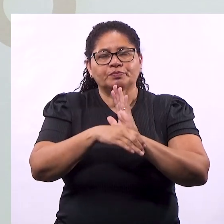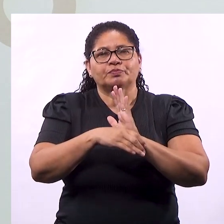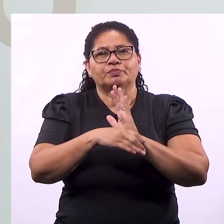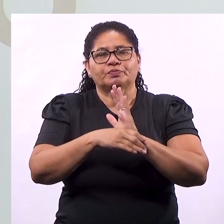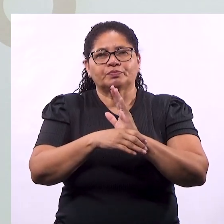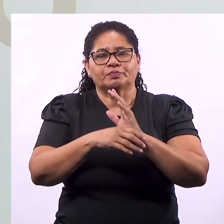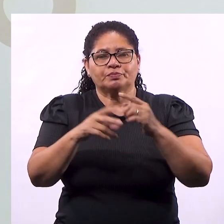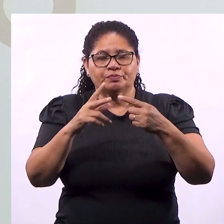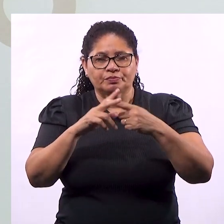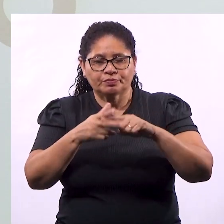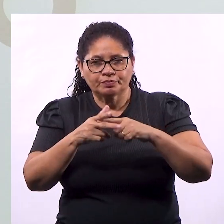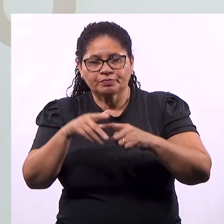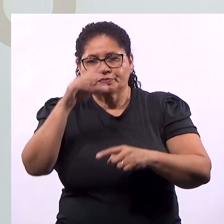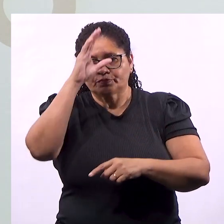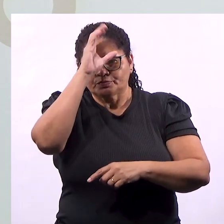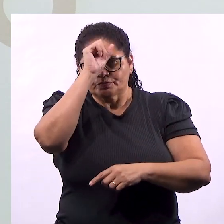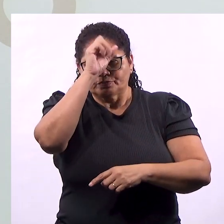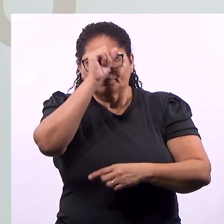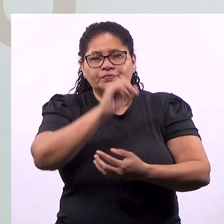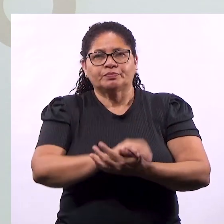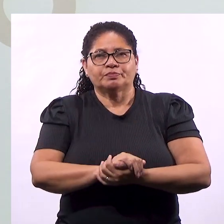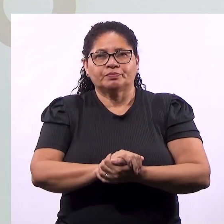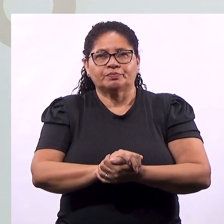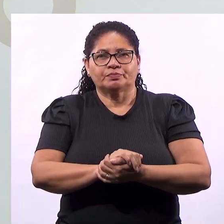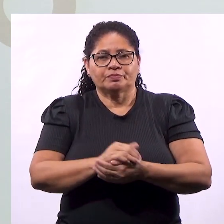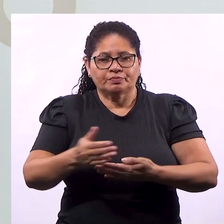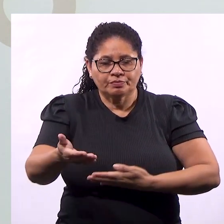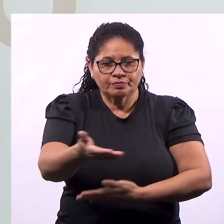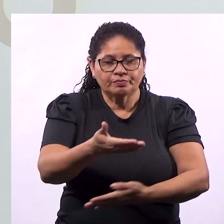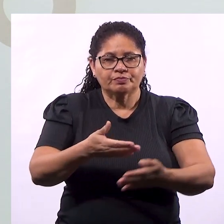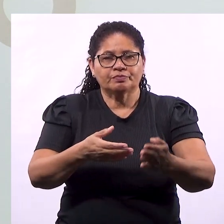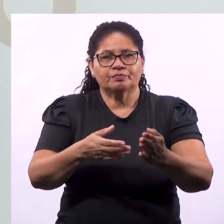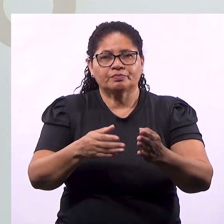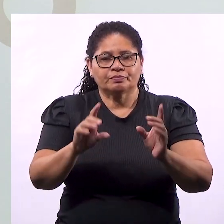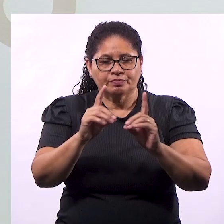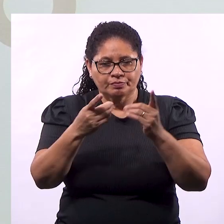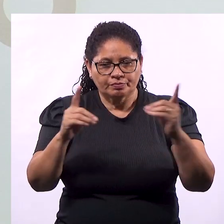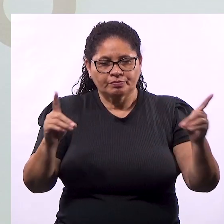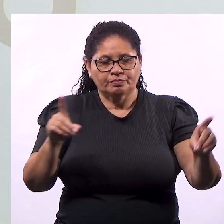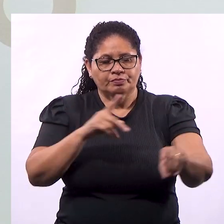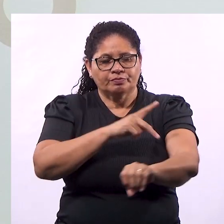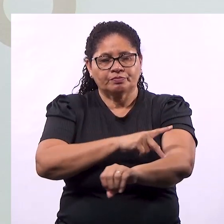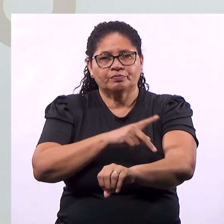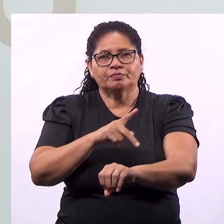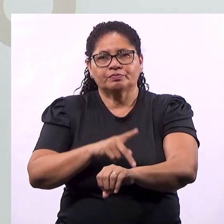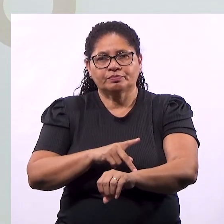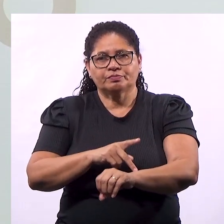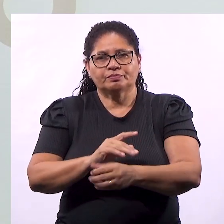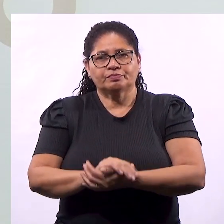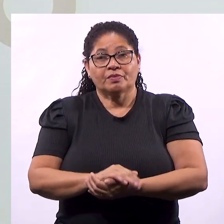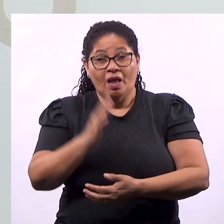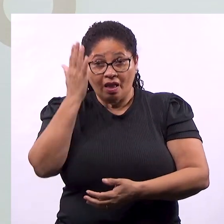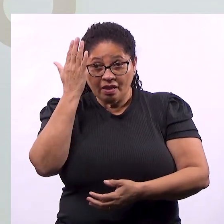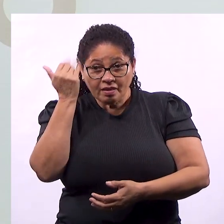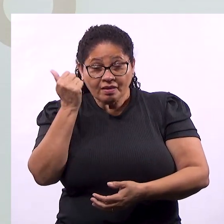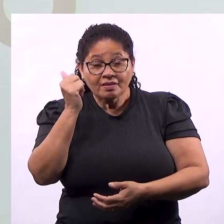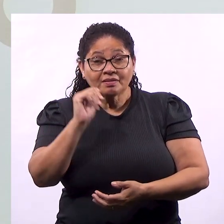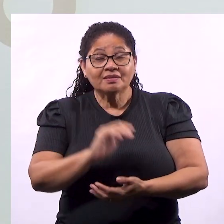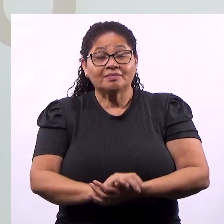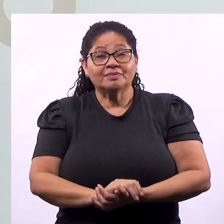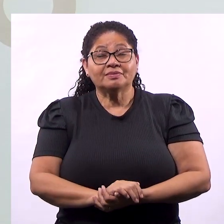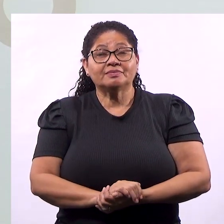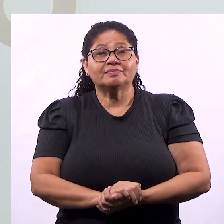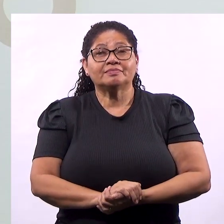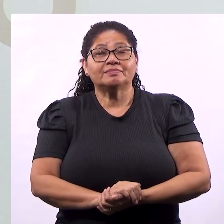são a regulação da aprendizagem e a intervenção didática ou intervenção pedagógica você então quer saber